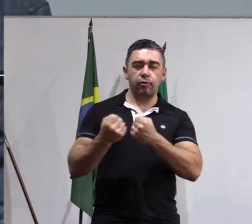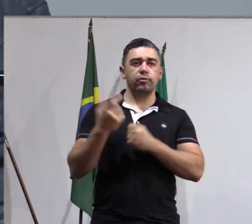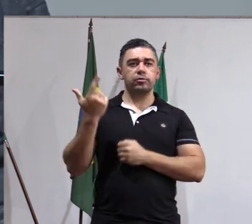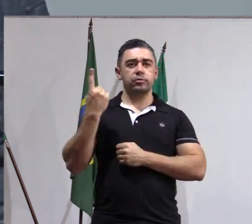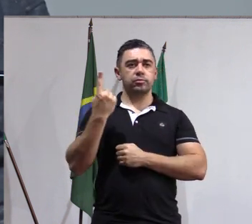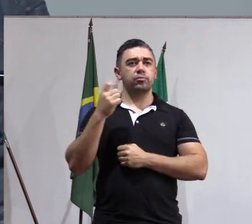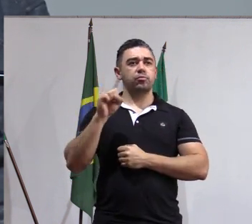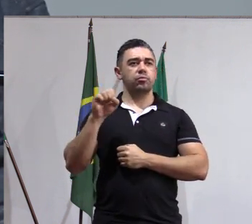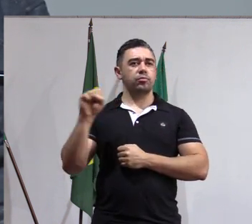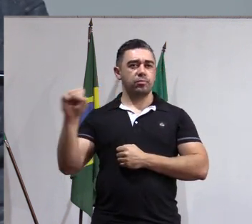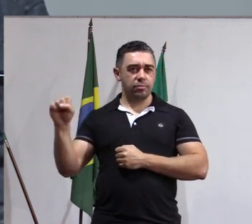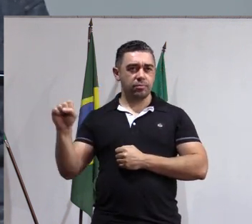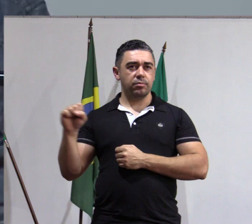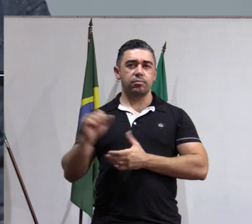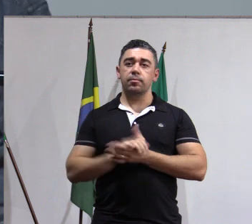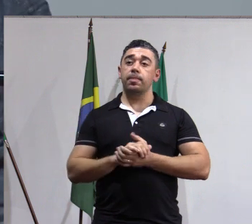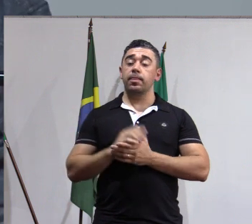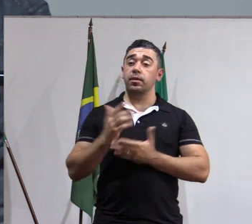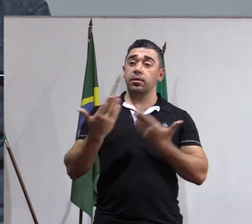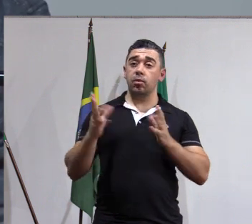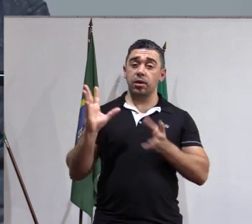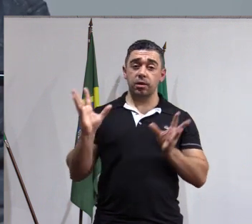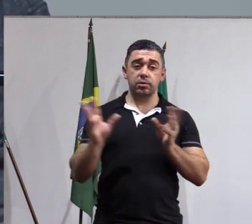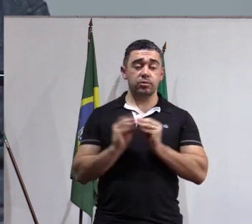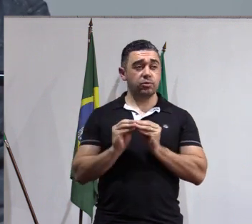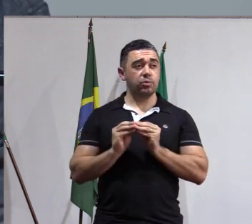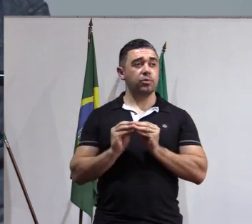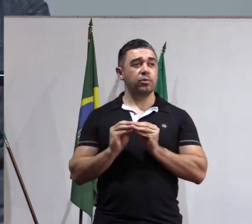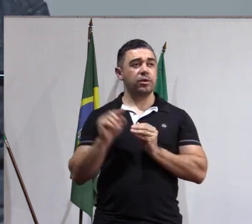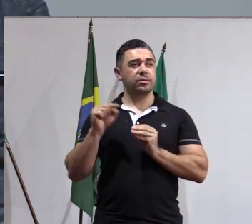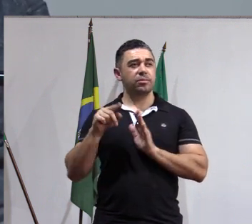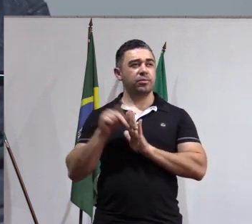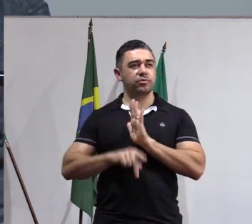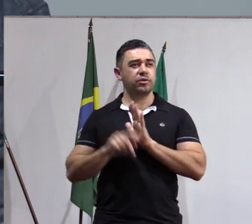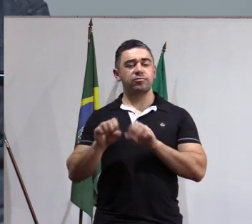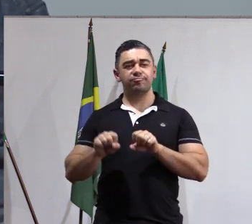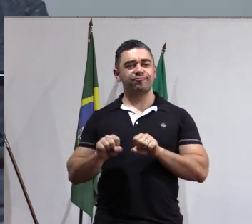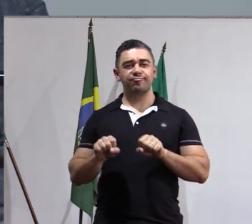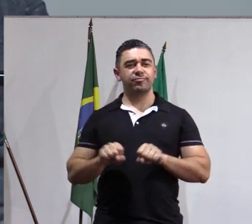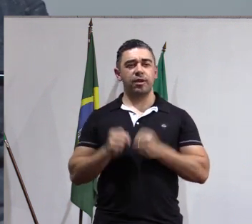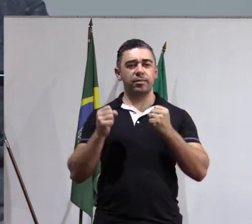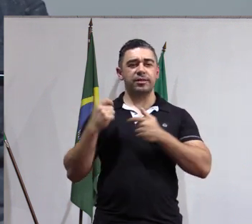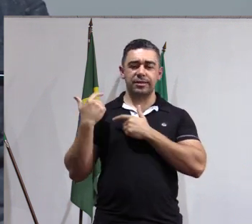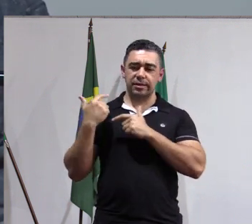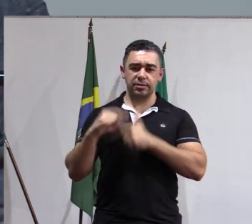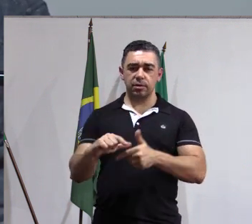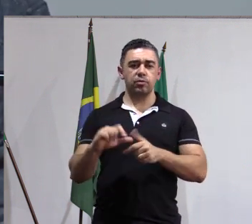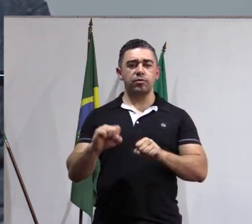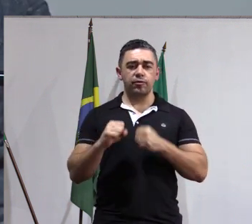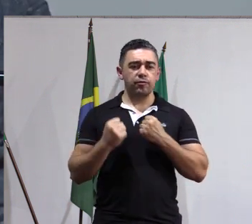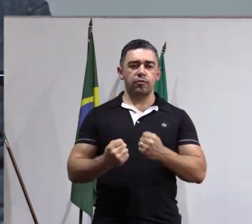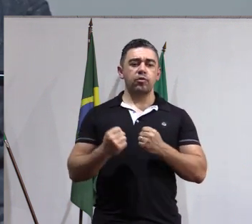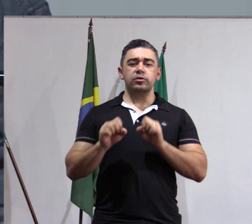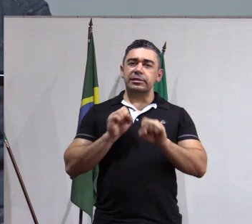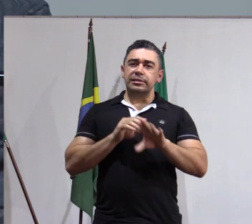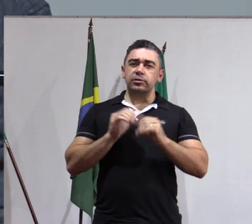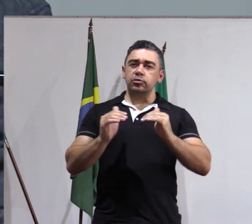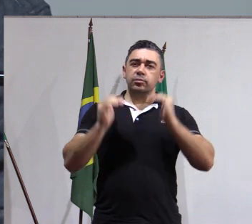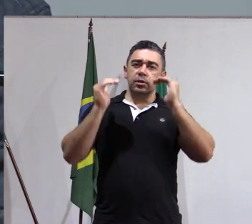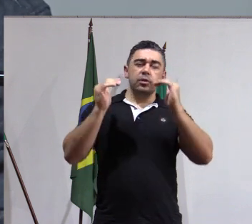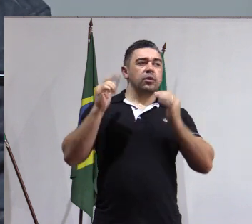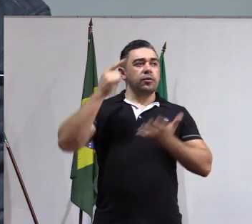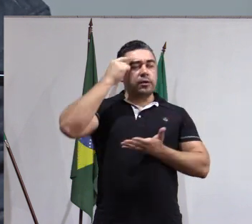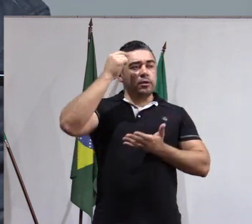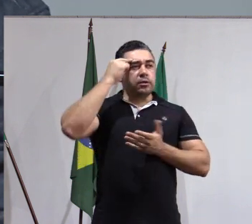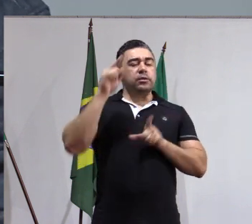88. Em resumo, o Futurice rompe significativamente com a tradição e o esforço da democratização do ensino superior,